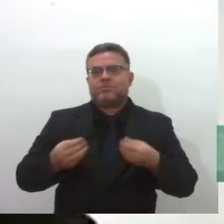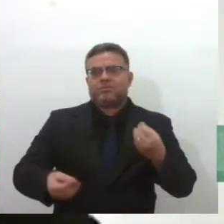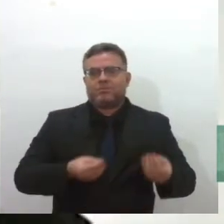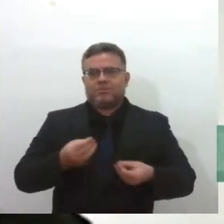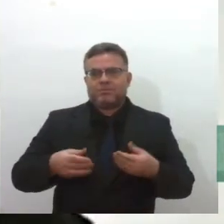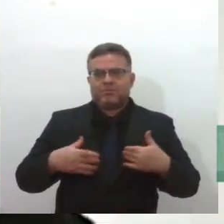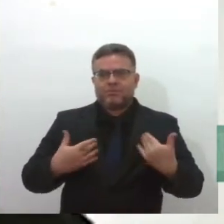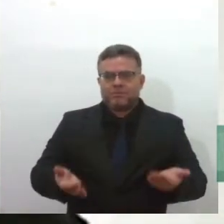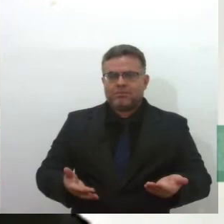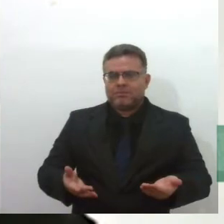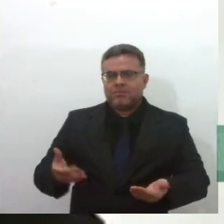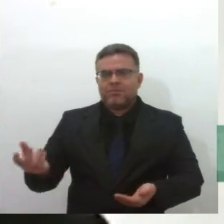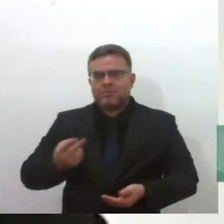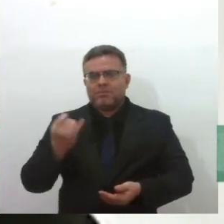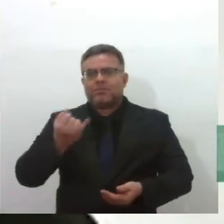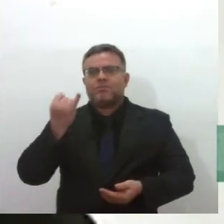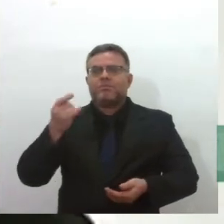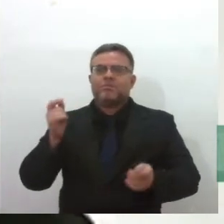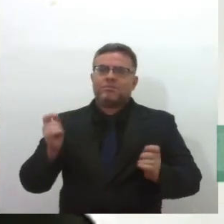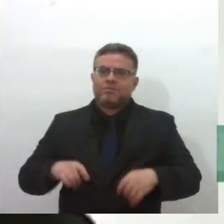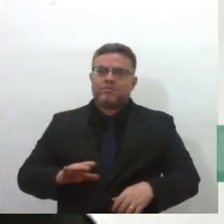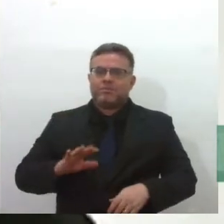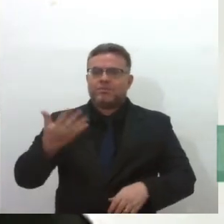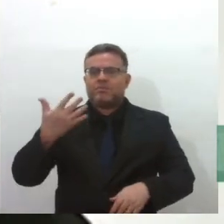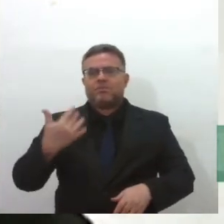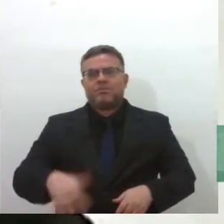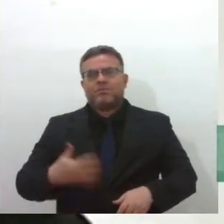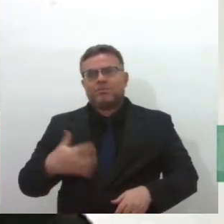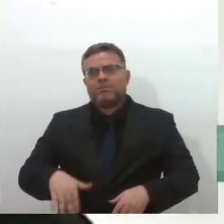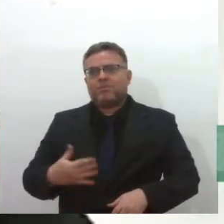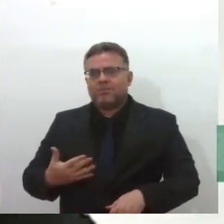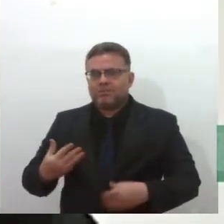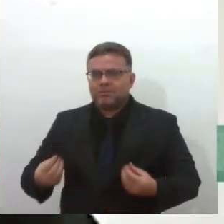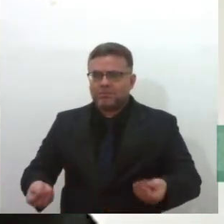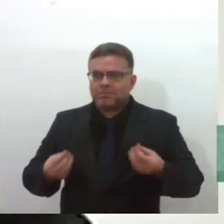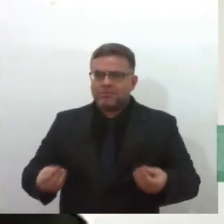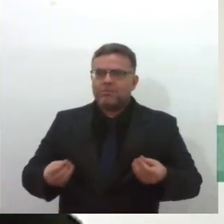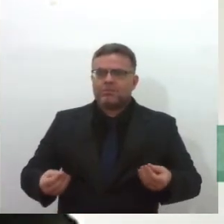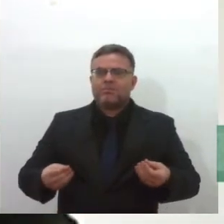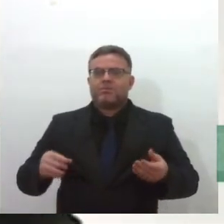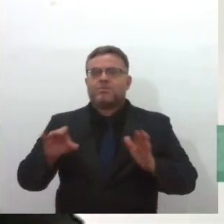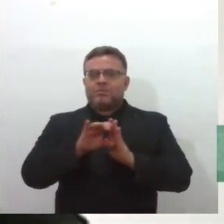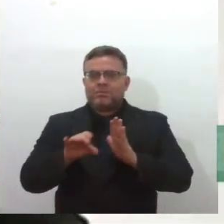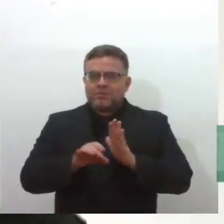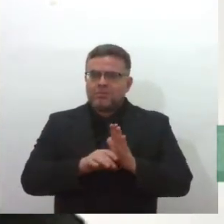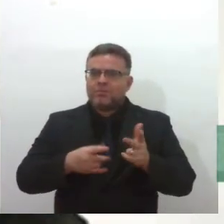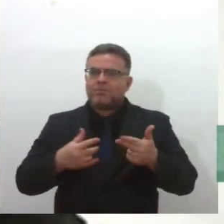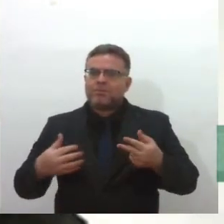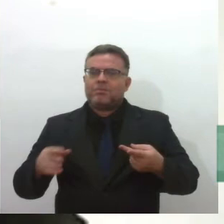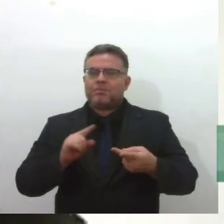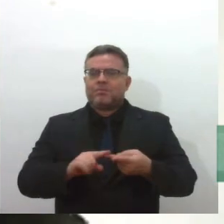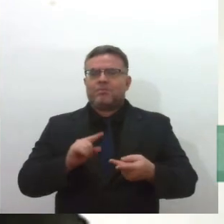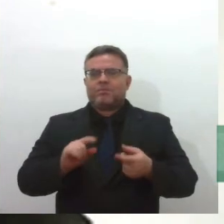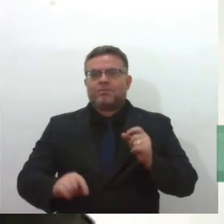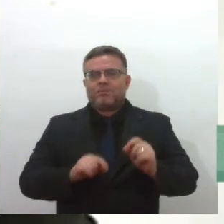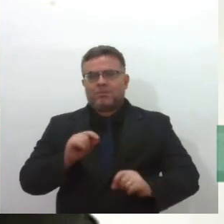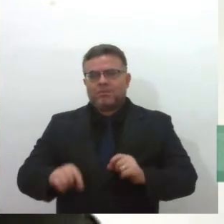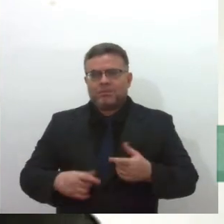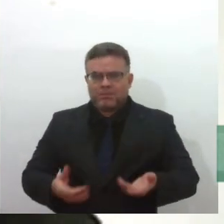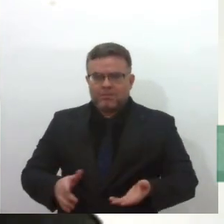alteração, que é pontual, que vem acontecendo cotidianamente no Código de Processo Penal, de execuções penais e também os crimes hediondos.